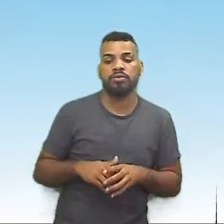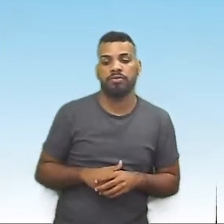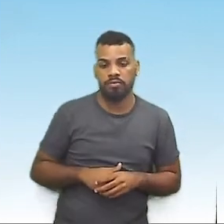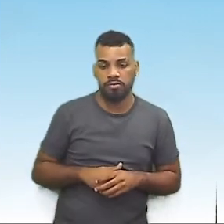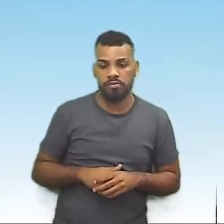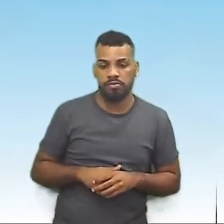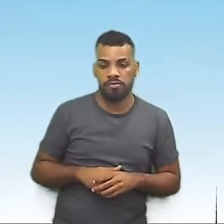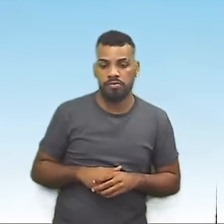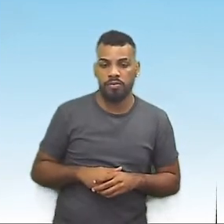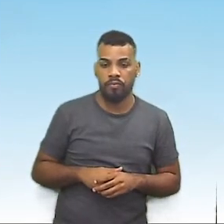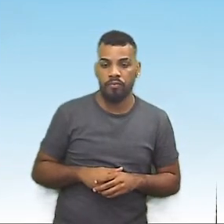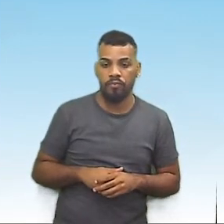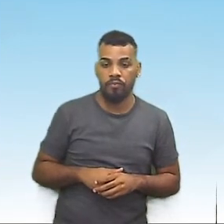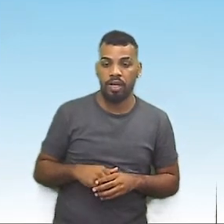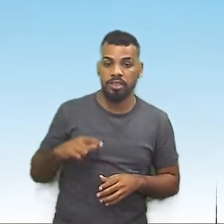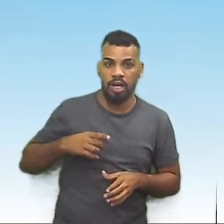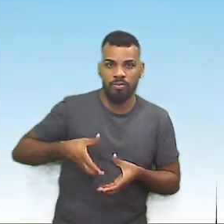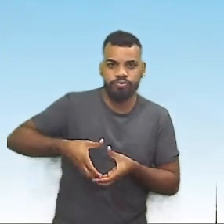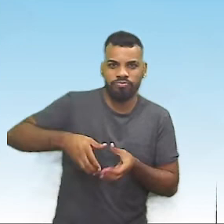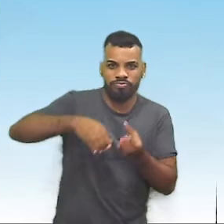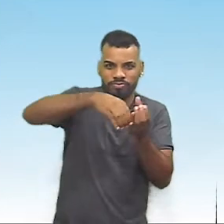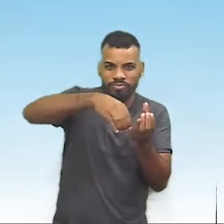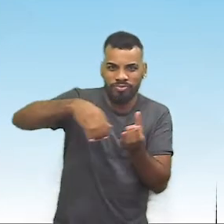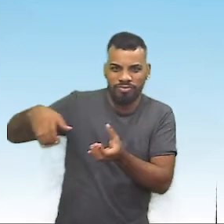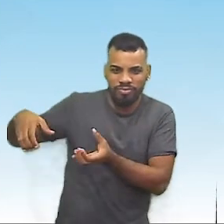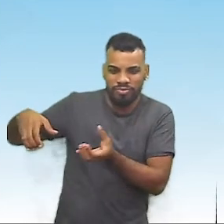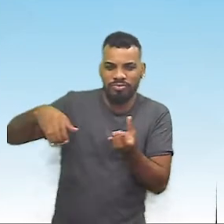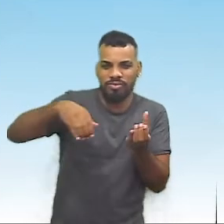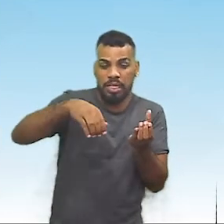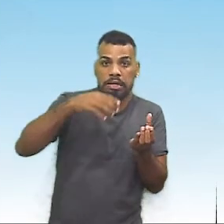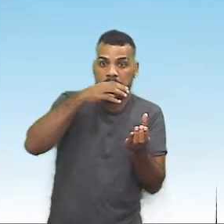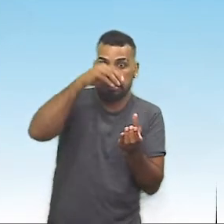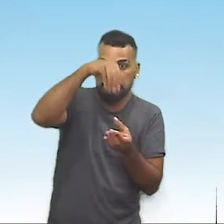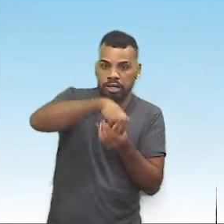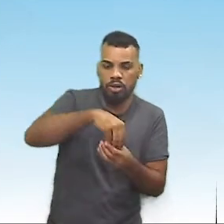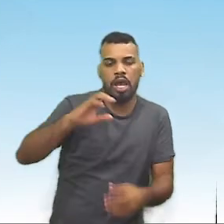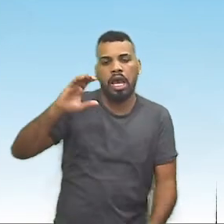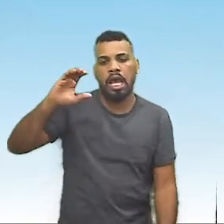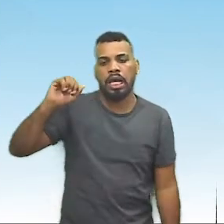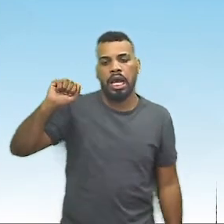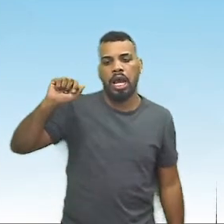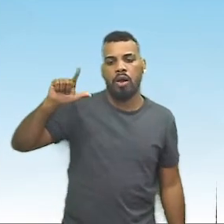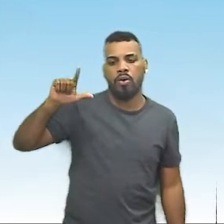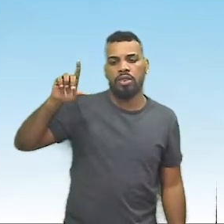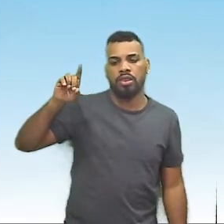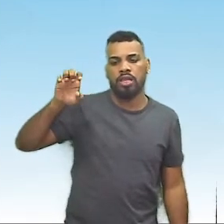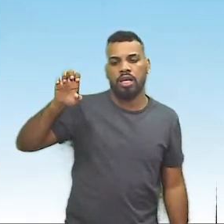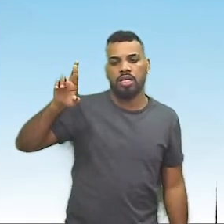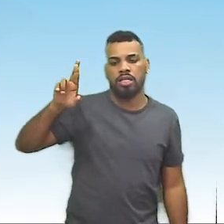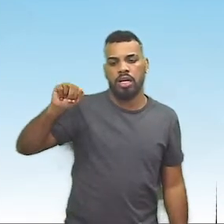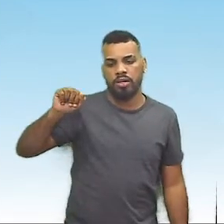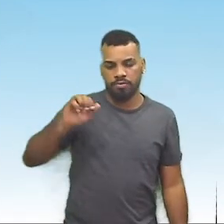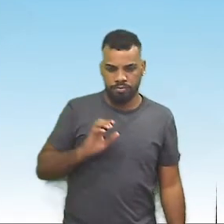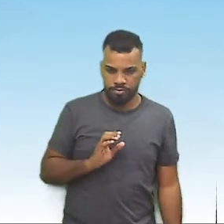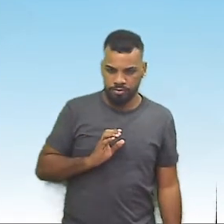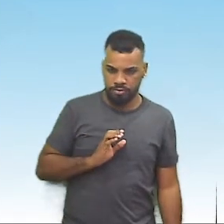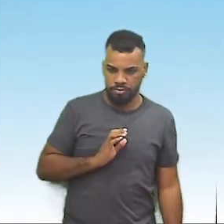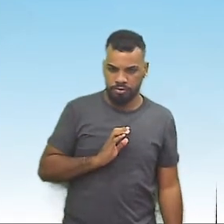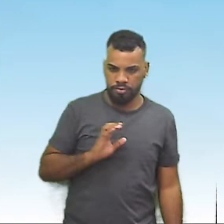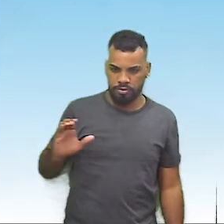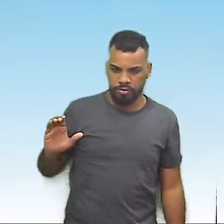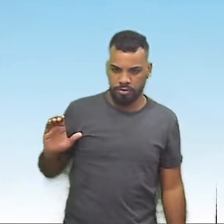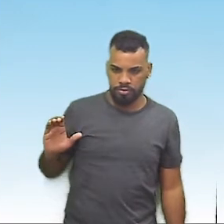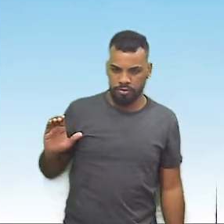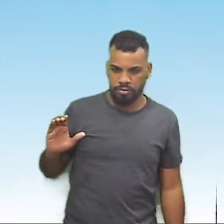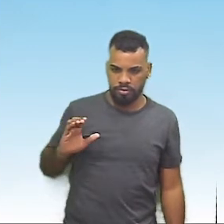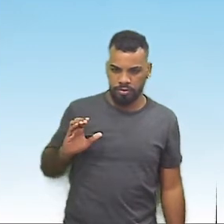questão das caldeiras. Bom, já que falei das máquinas térmicas do nosso cotidiano, tem outra